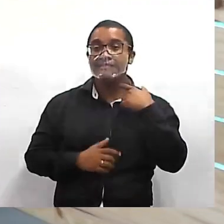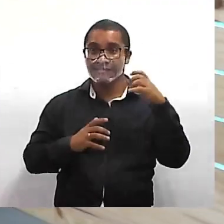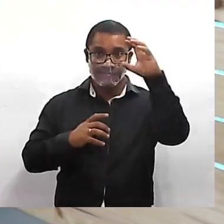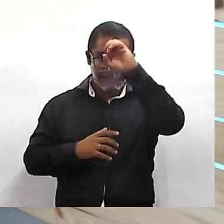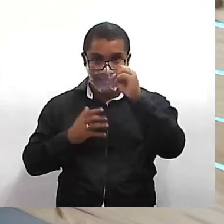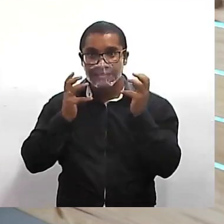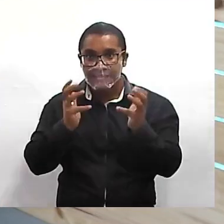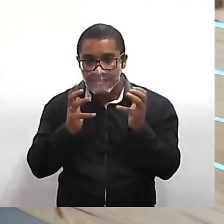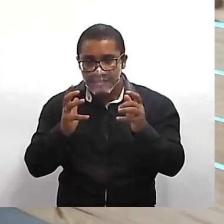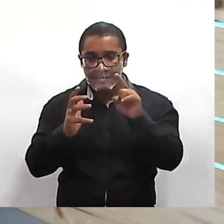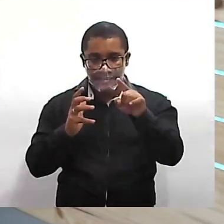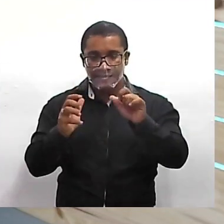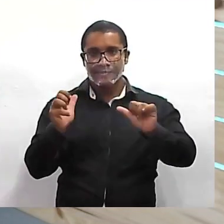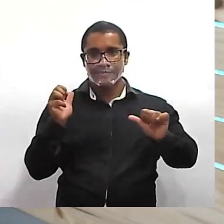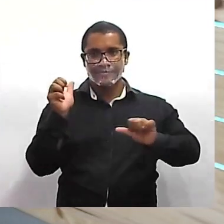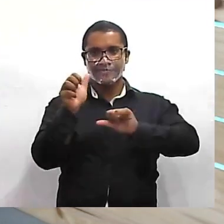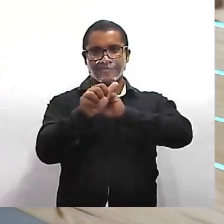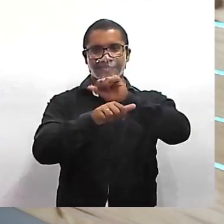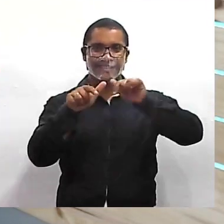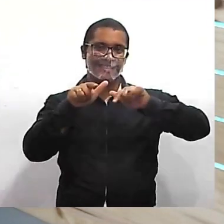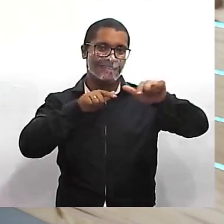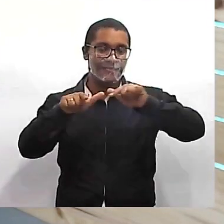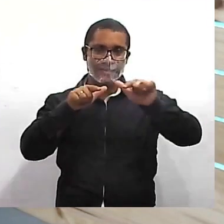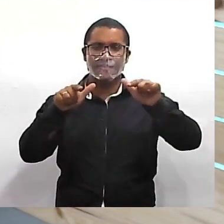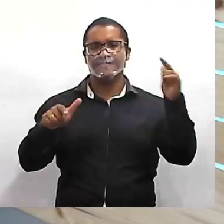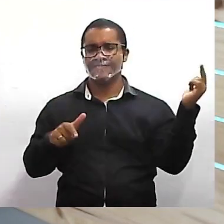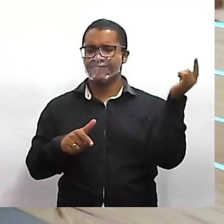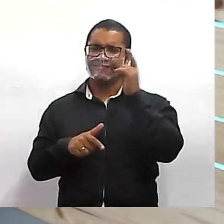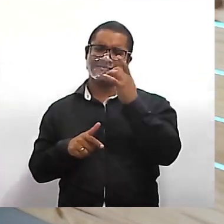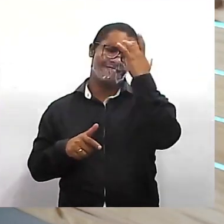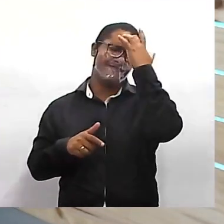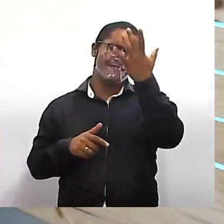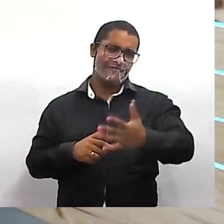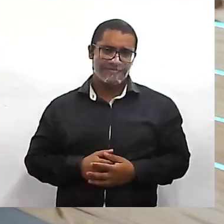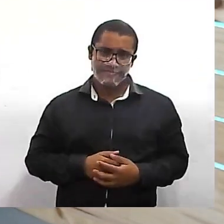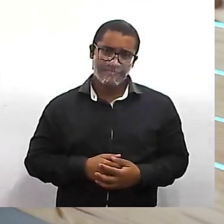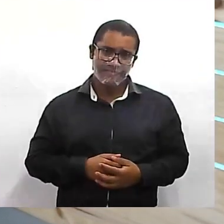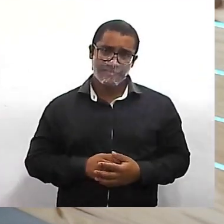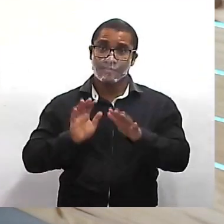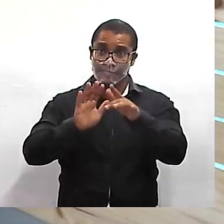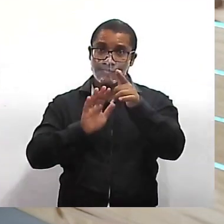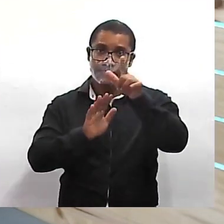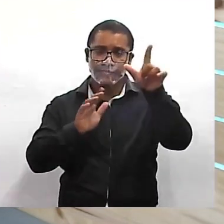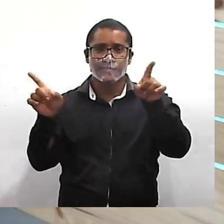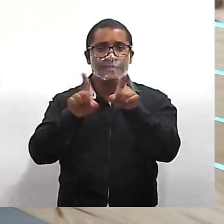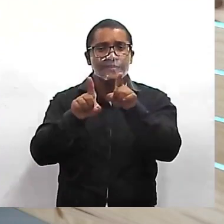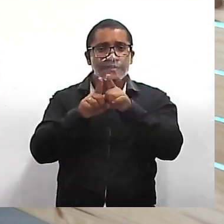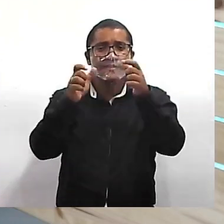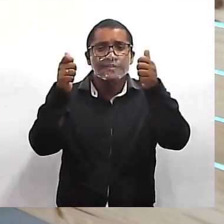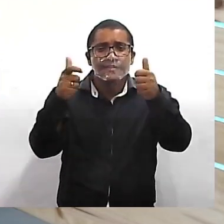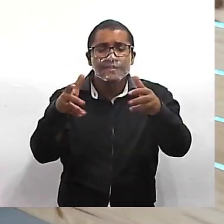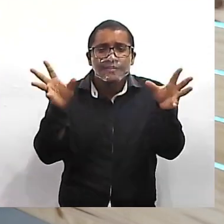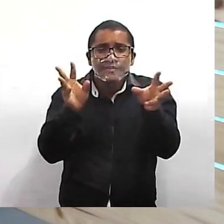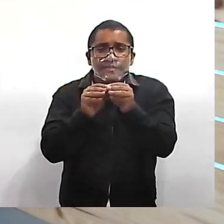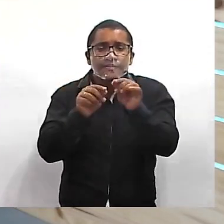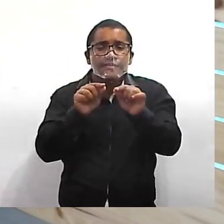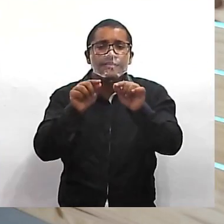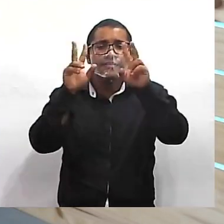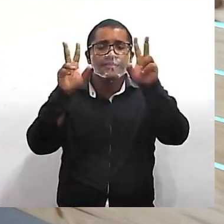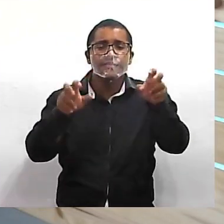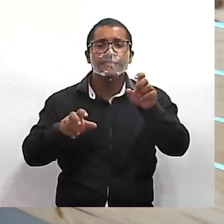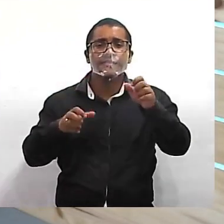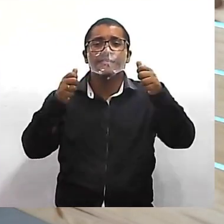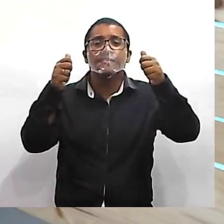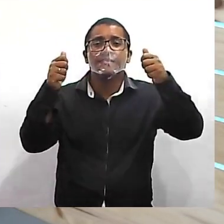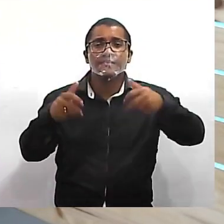outro ponto importante aqui desta competência, especificamente, Cris, que eu acho interessante a gente falar, já no tópico dela, ele fala